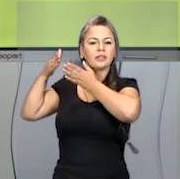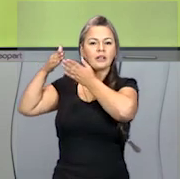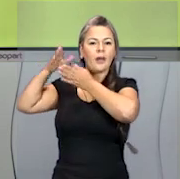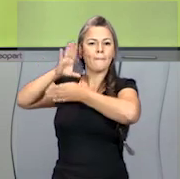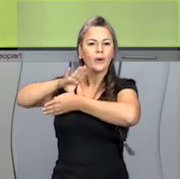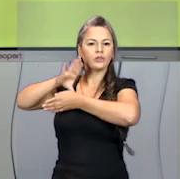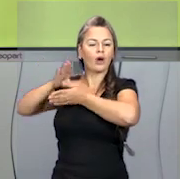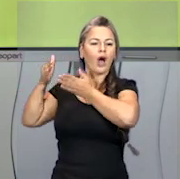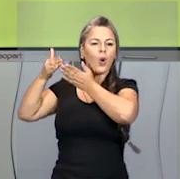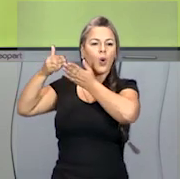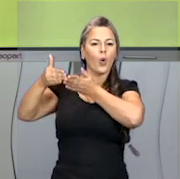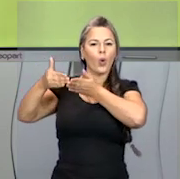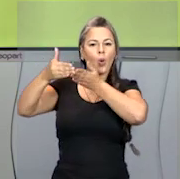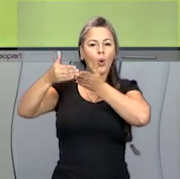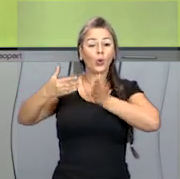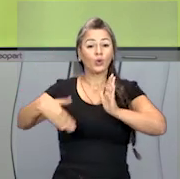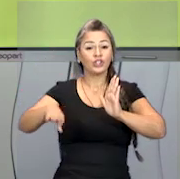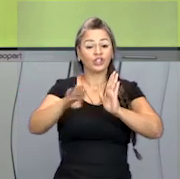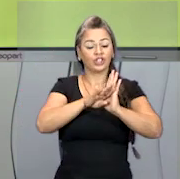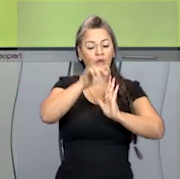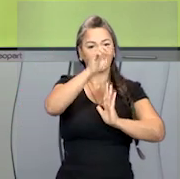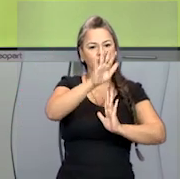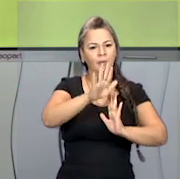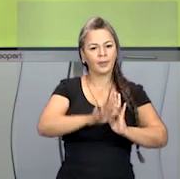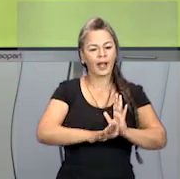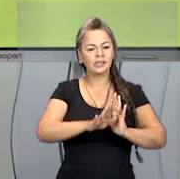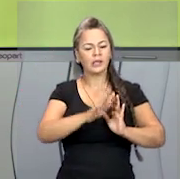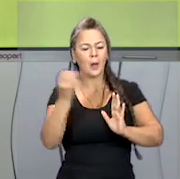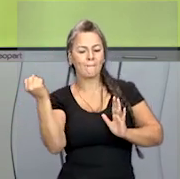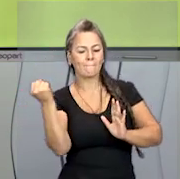massacrando a população indígena, matando, escravizando,